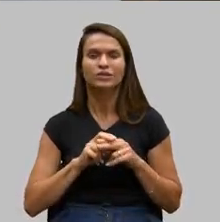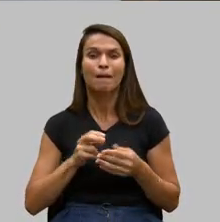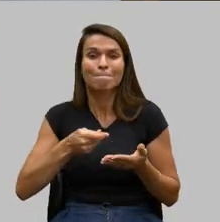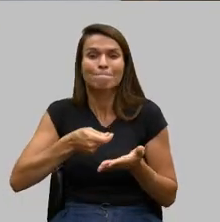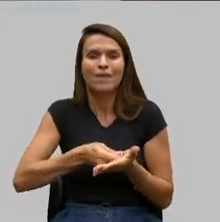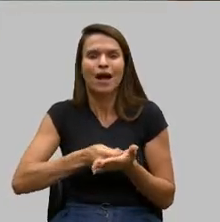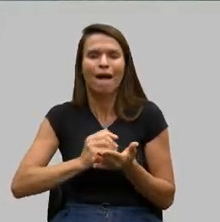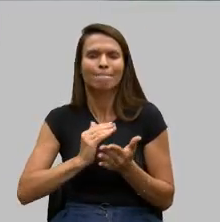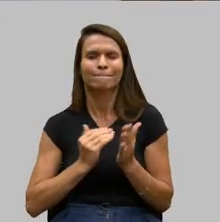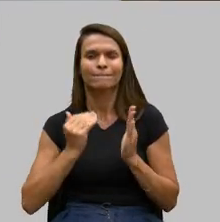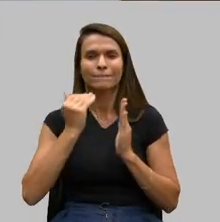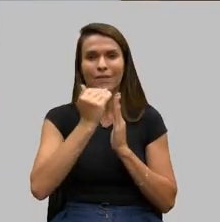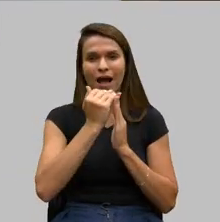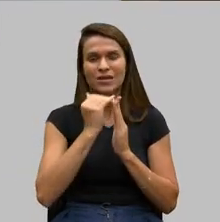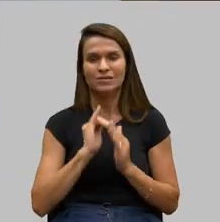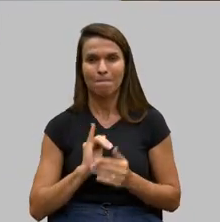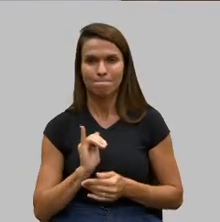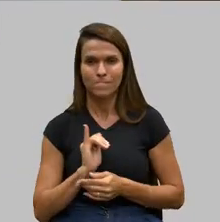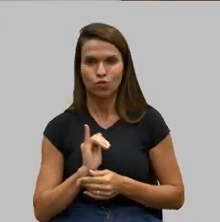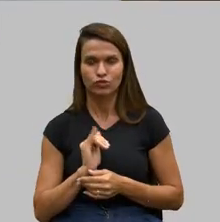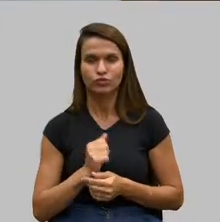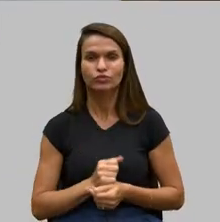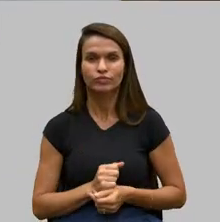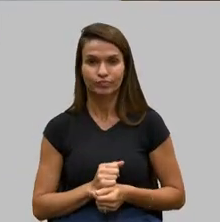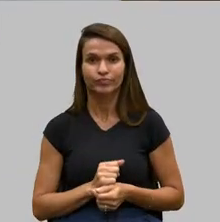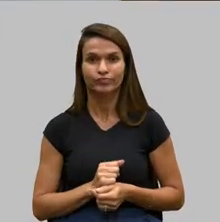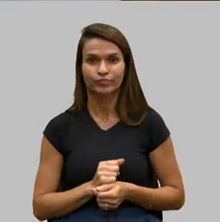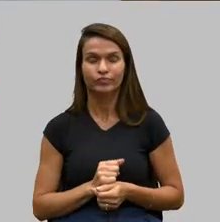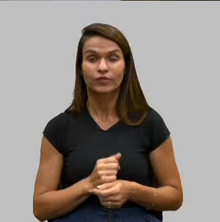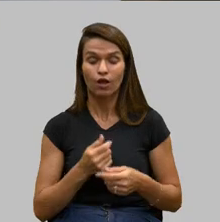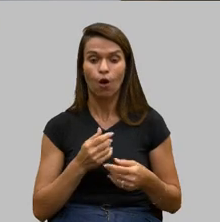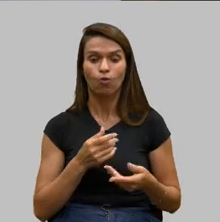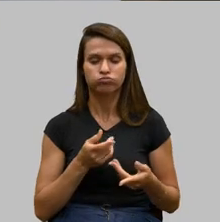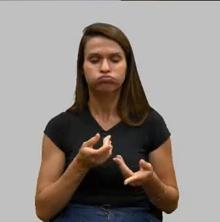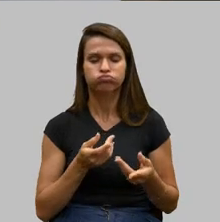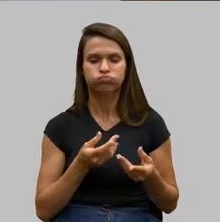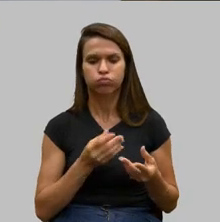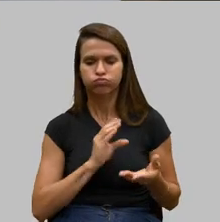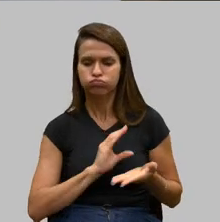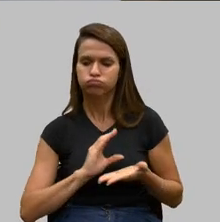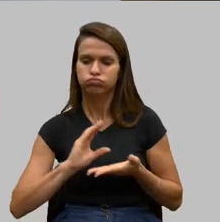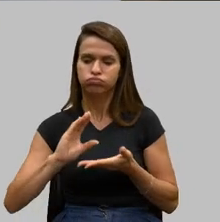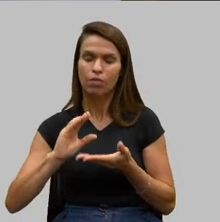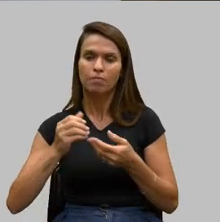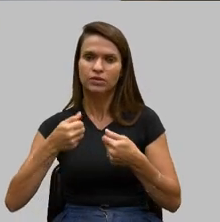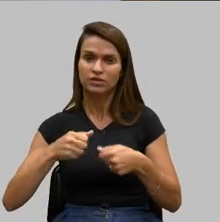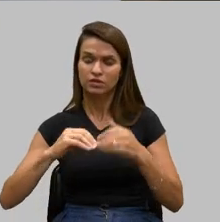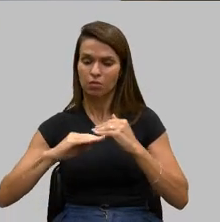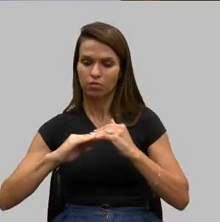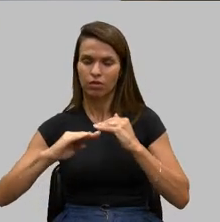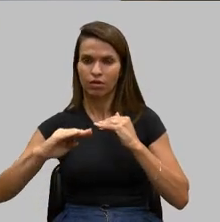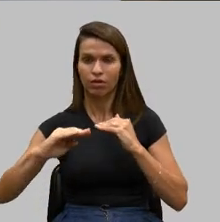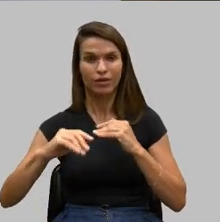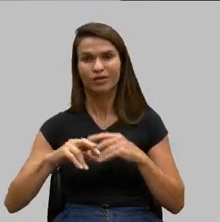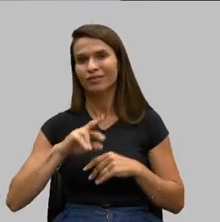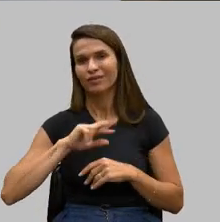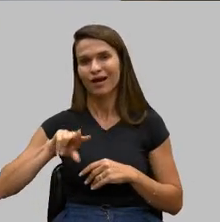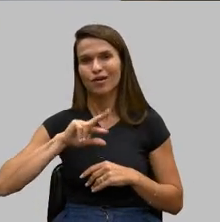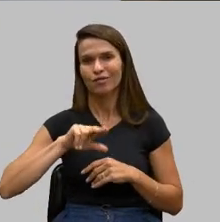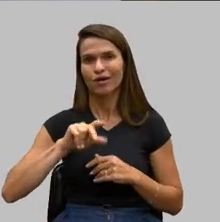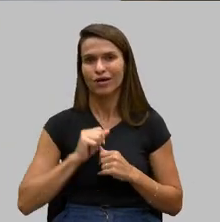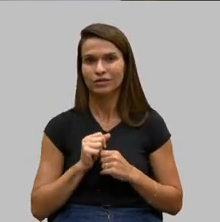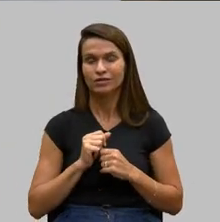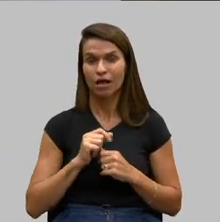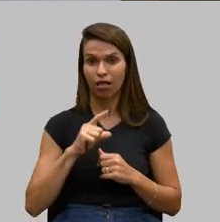imposto então o retorno para ele deveria ser proporcional e não é é quem pode mais é que tem que